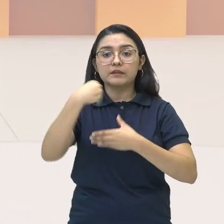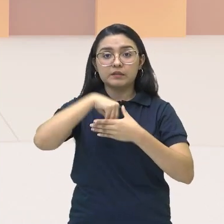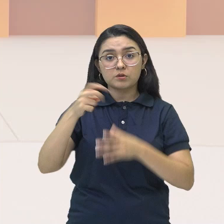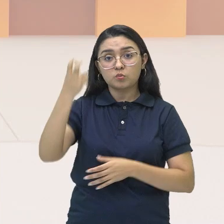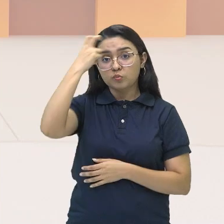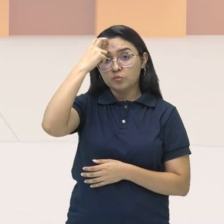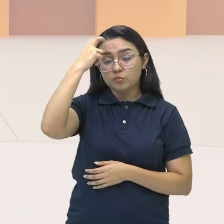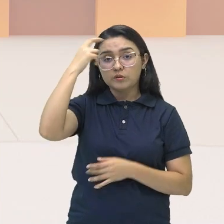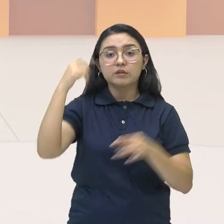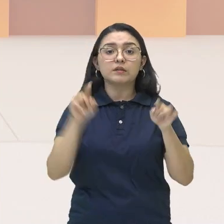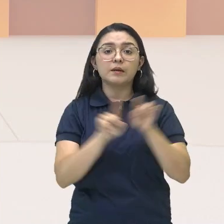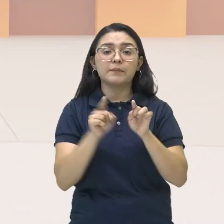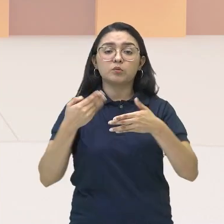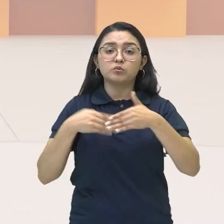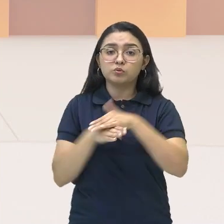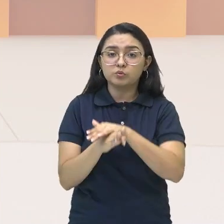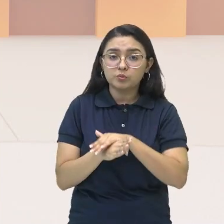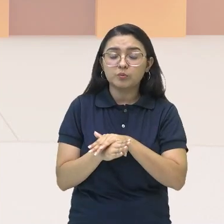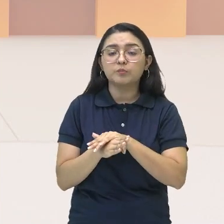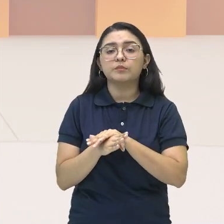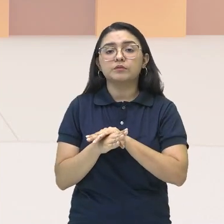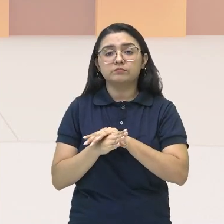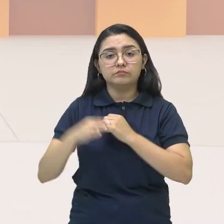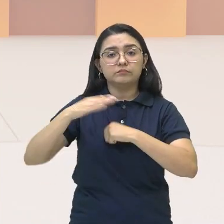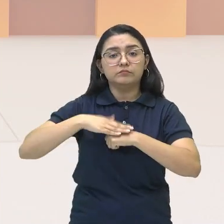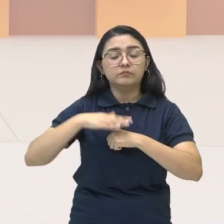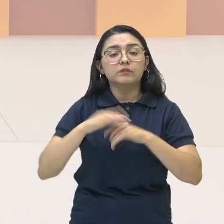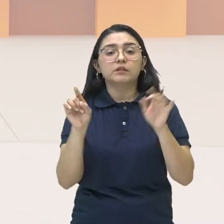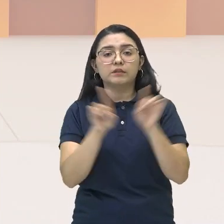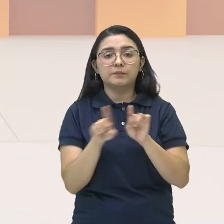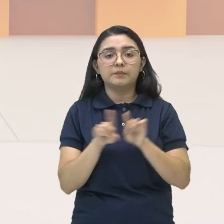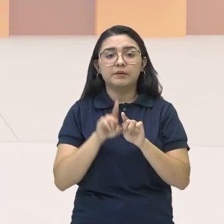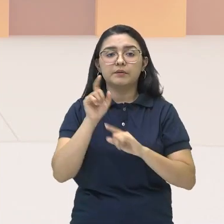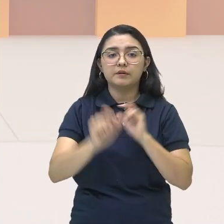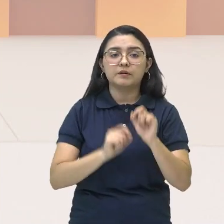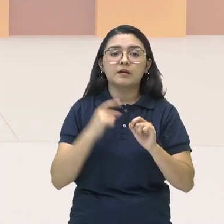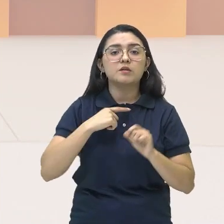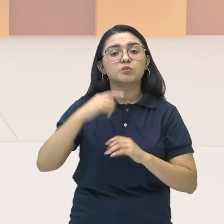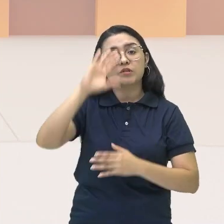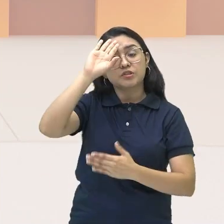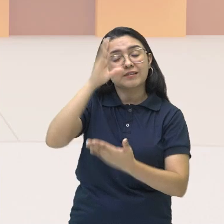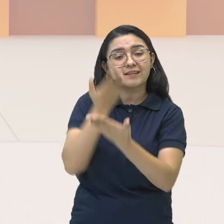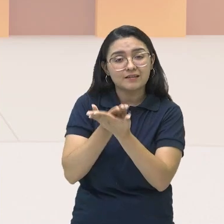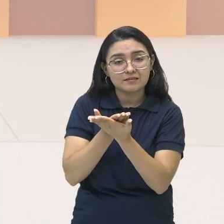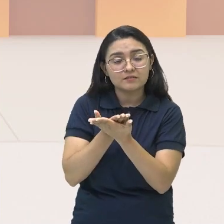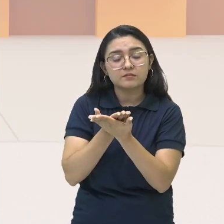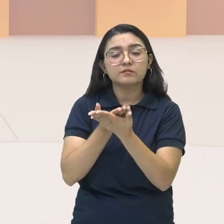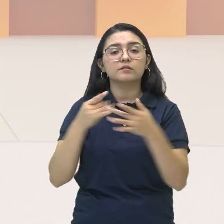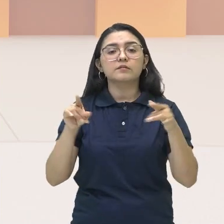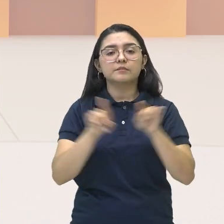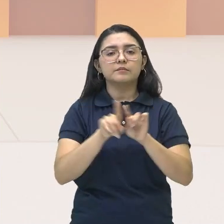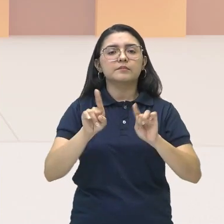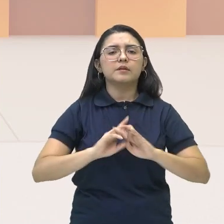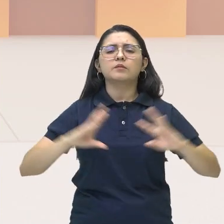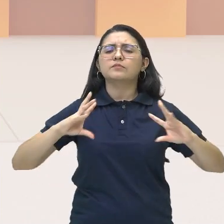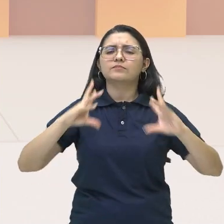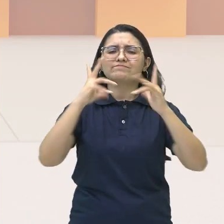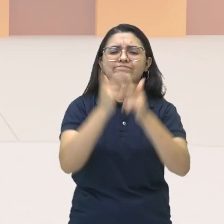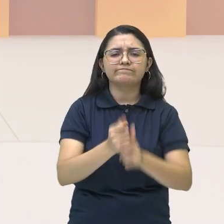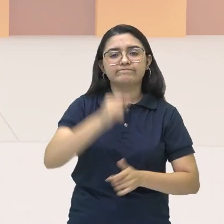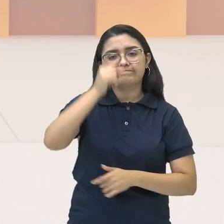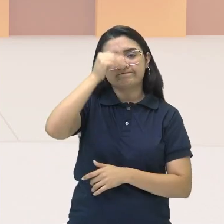cultura, os seus costumes, né, e também, né, as suas crenças e todo o